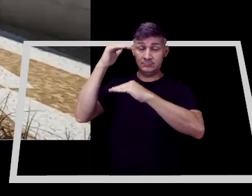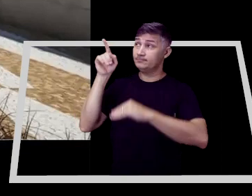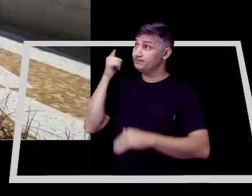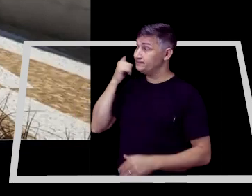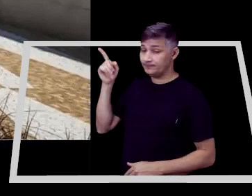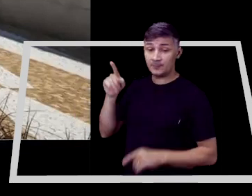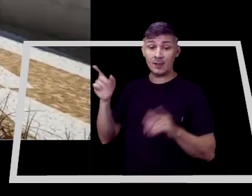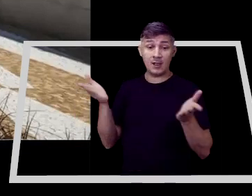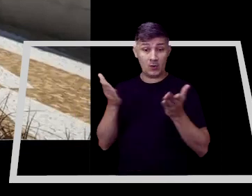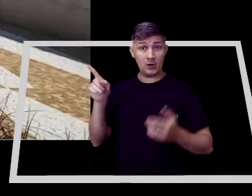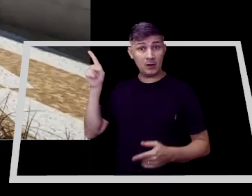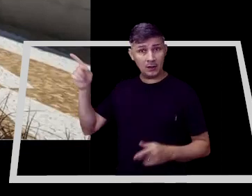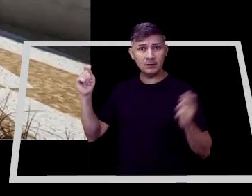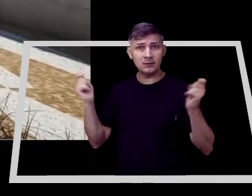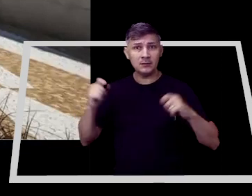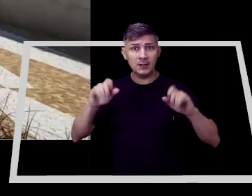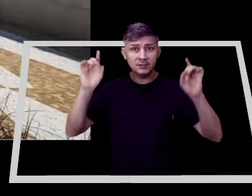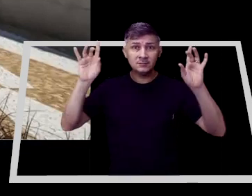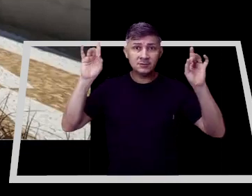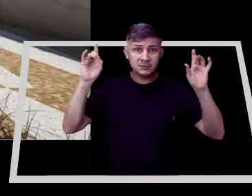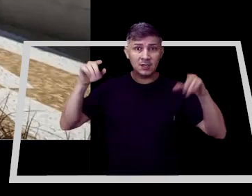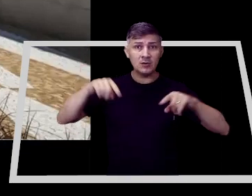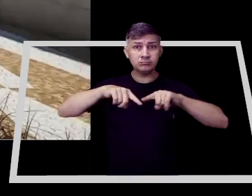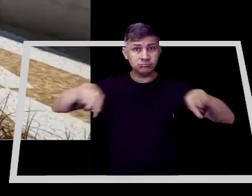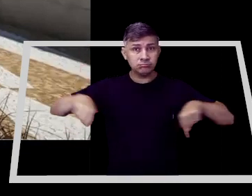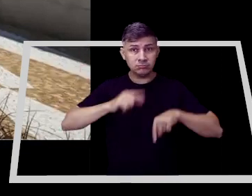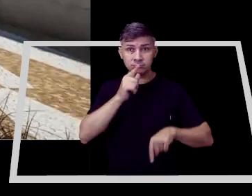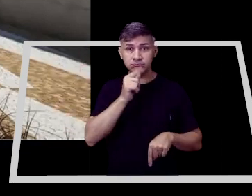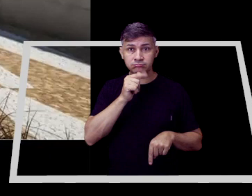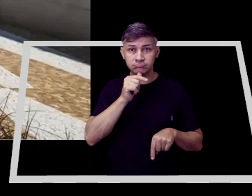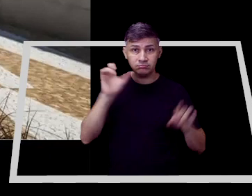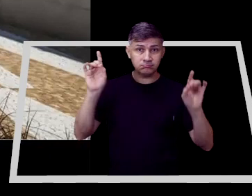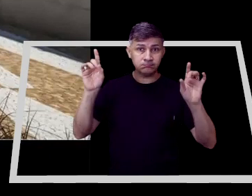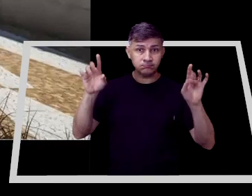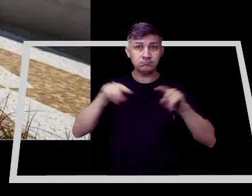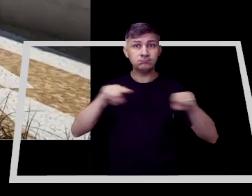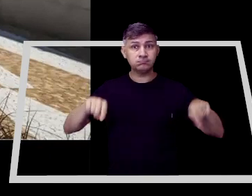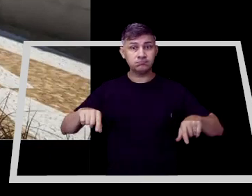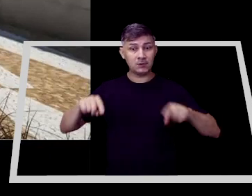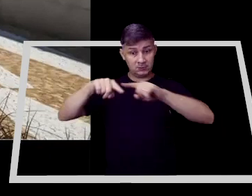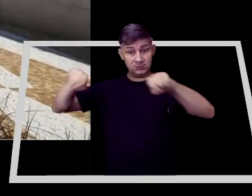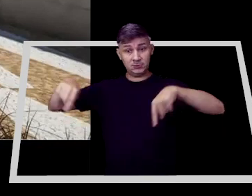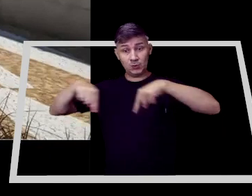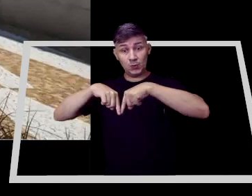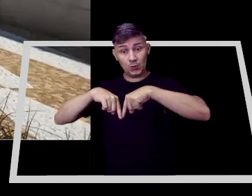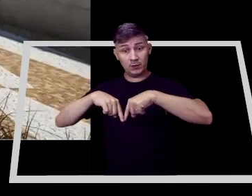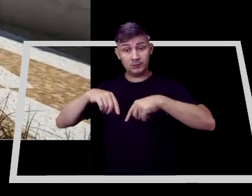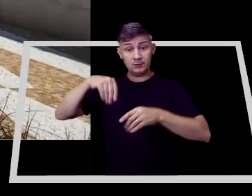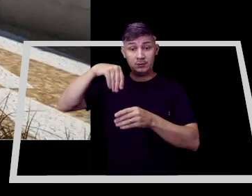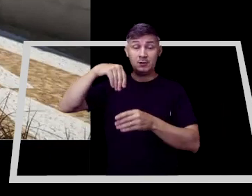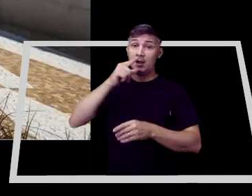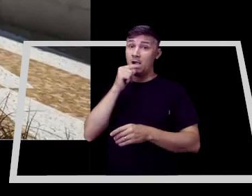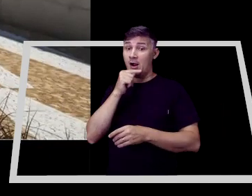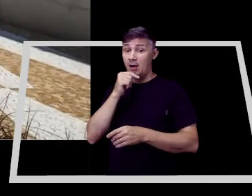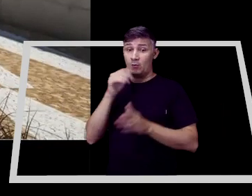Essa condição especial, né, da piscina com esse quarto também cheio de água, os dois volumes dos